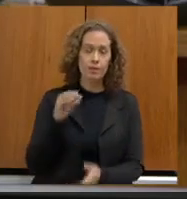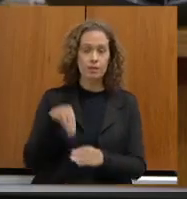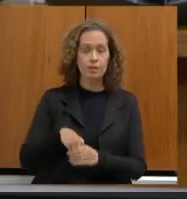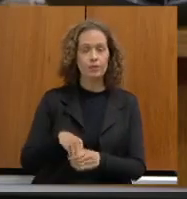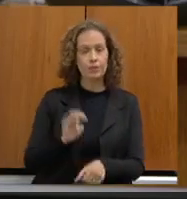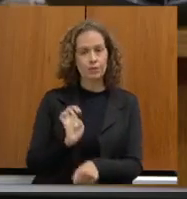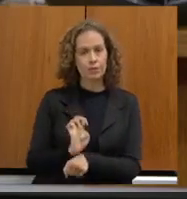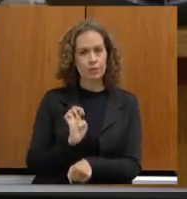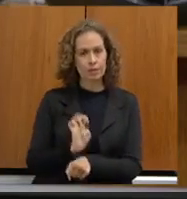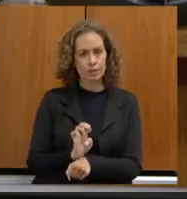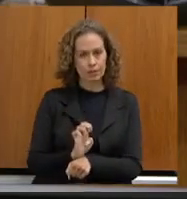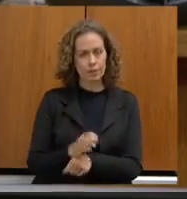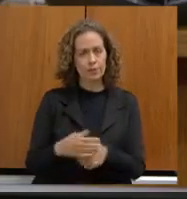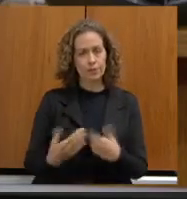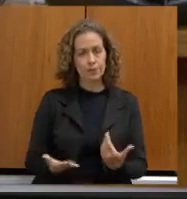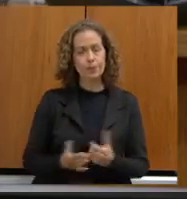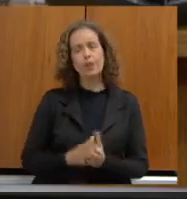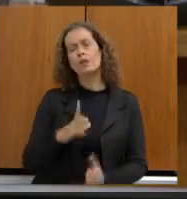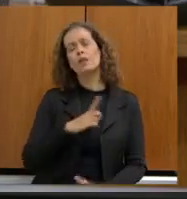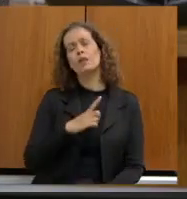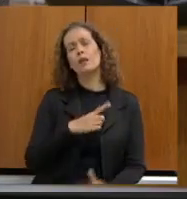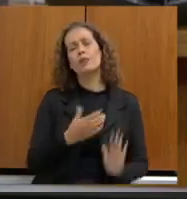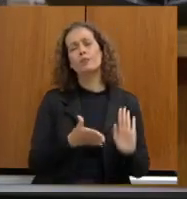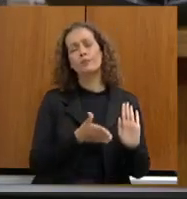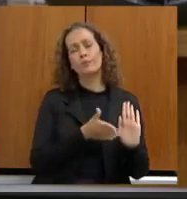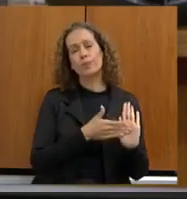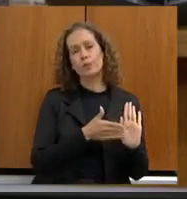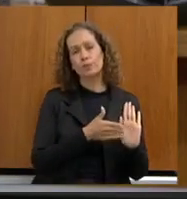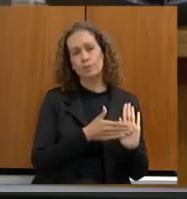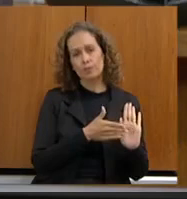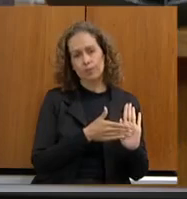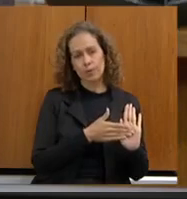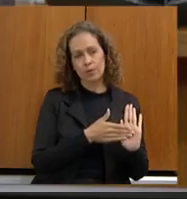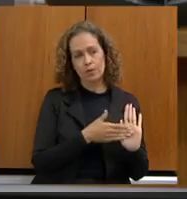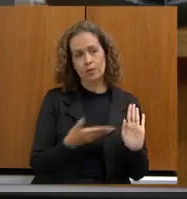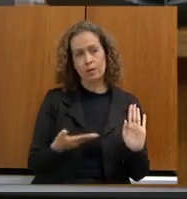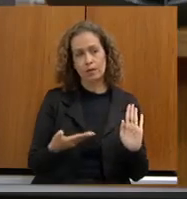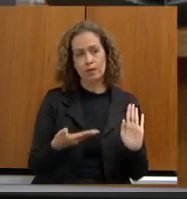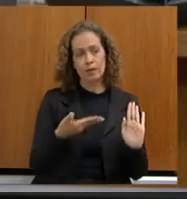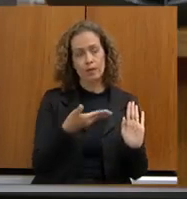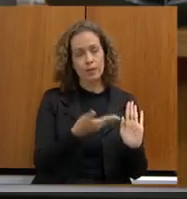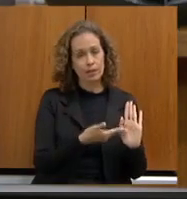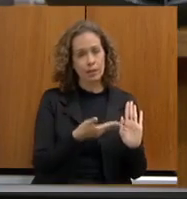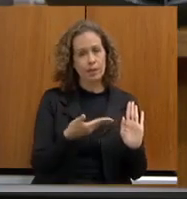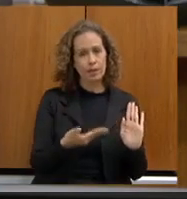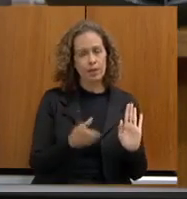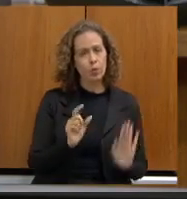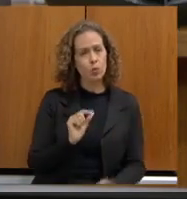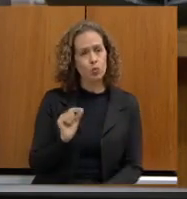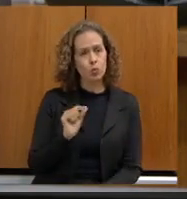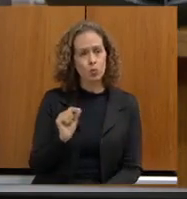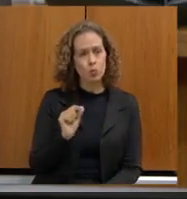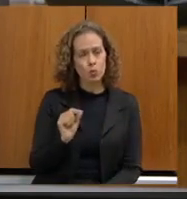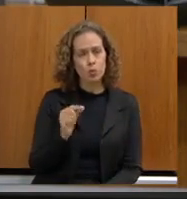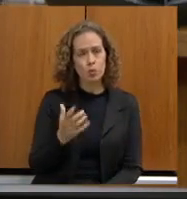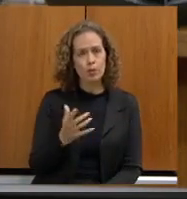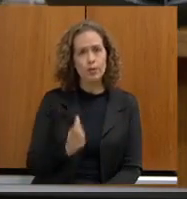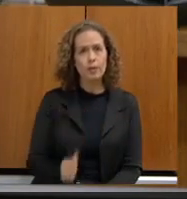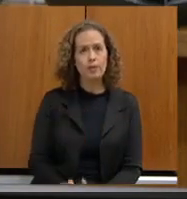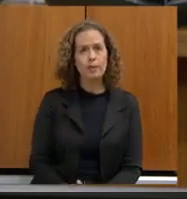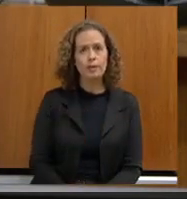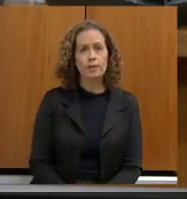ao passo que existe uma proposta que ela é dirigida a essa autorização